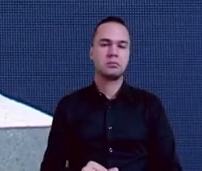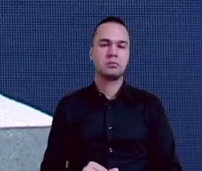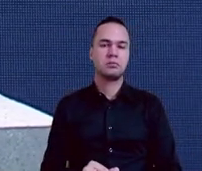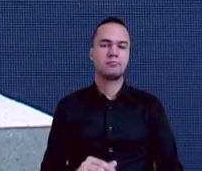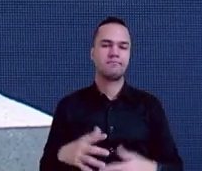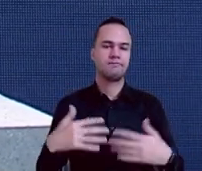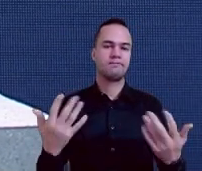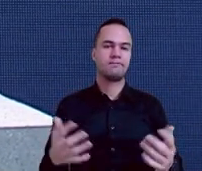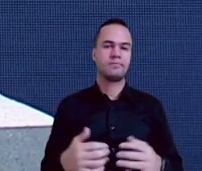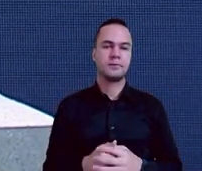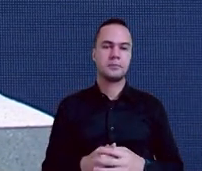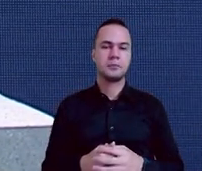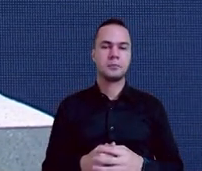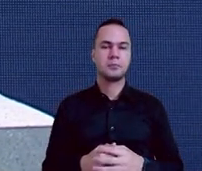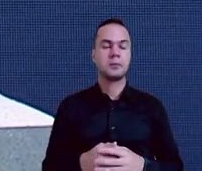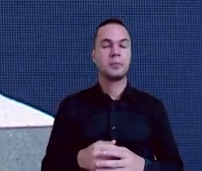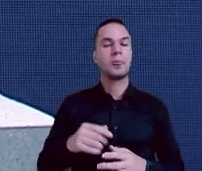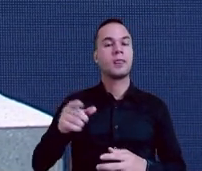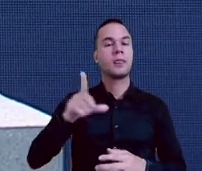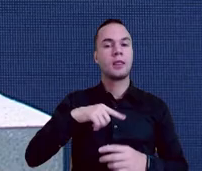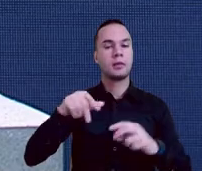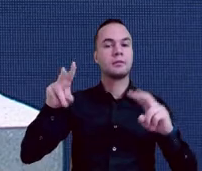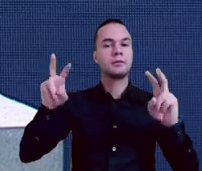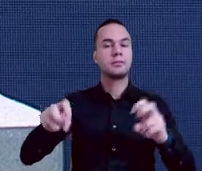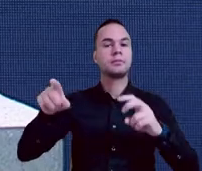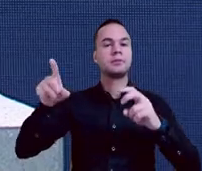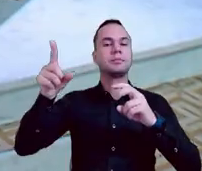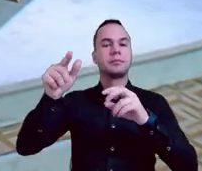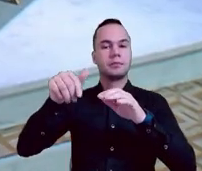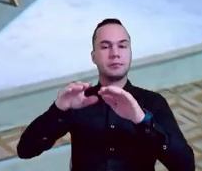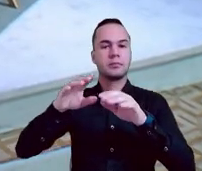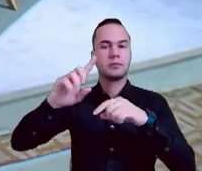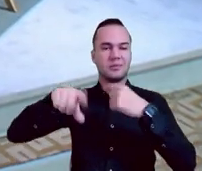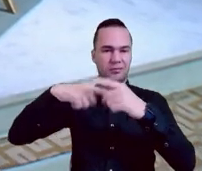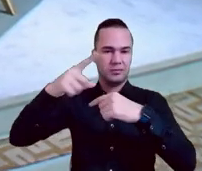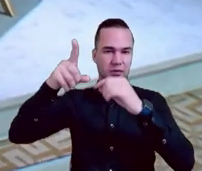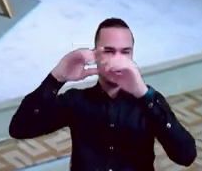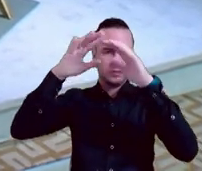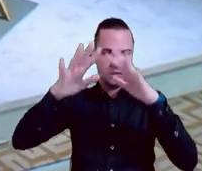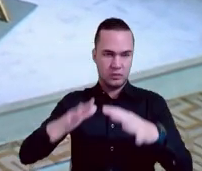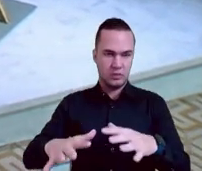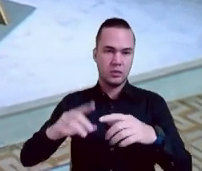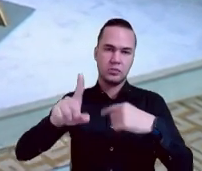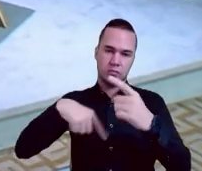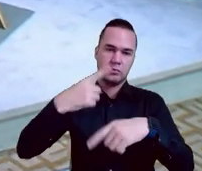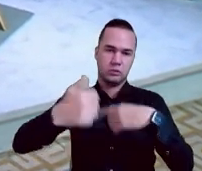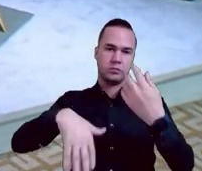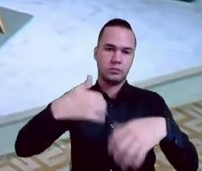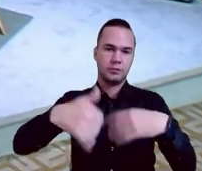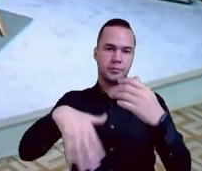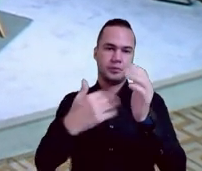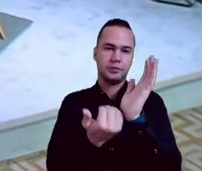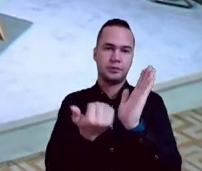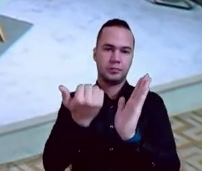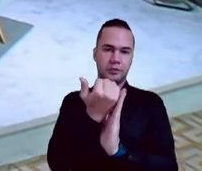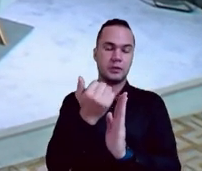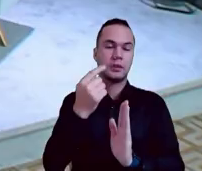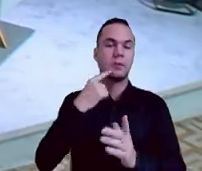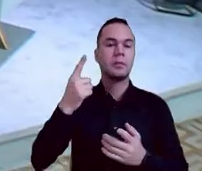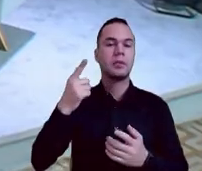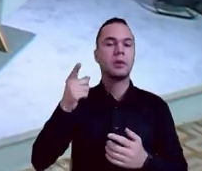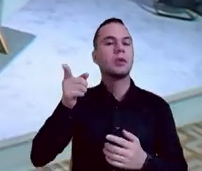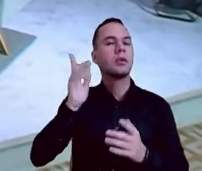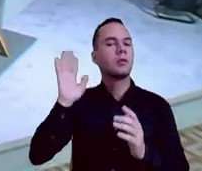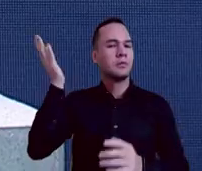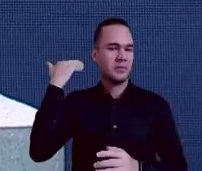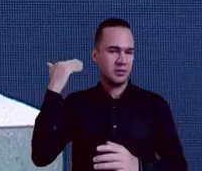tem uma questão de recessão que depois a gente pode entrar até se aprofundar um pouco mais que passada se exceções que